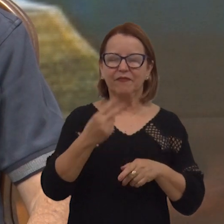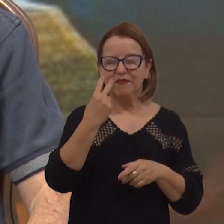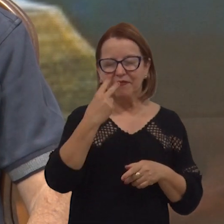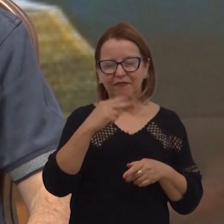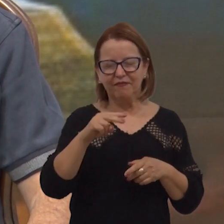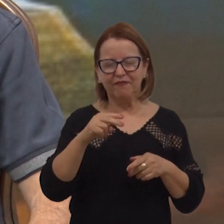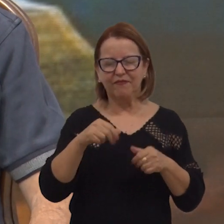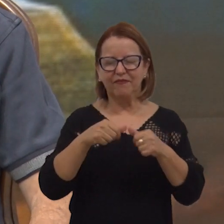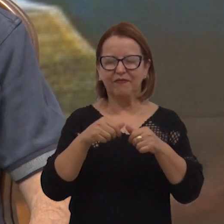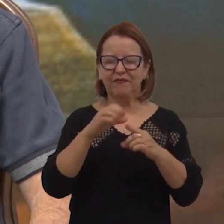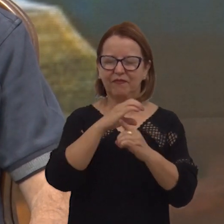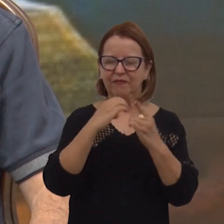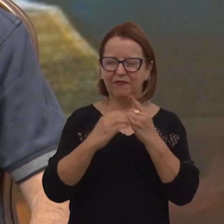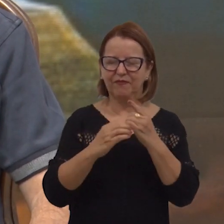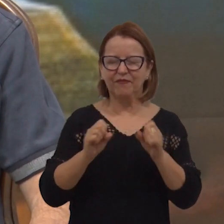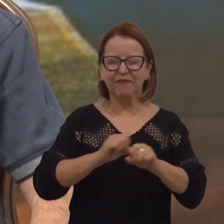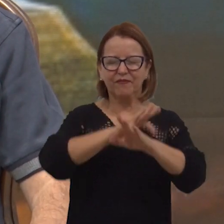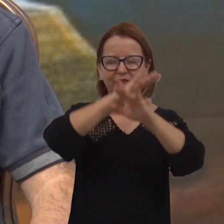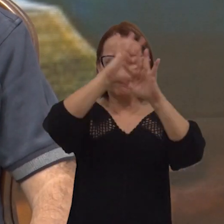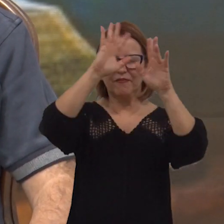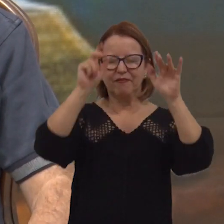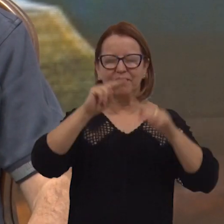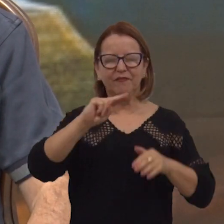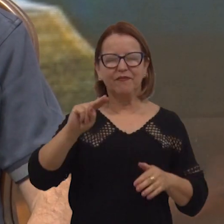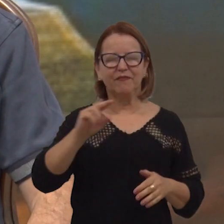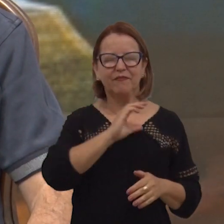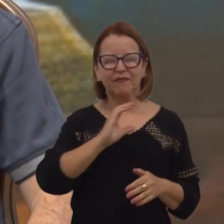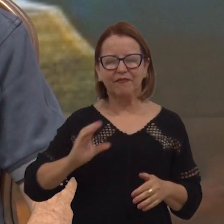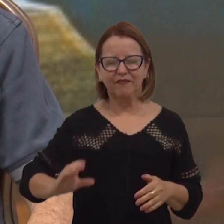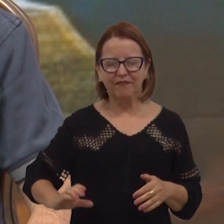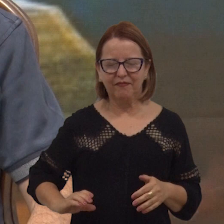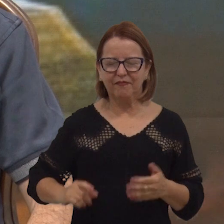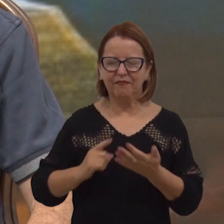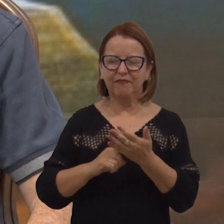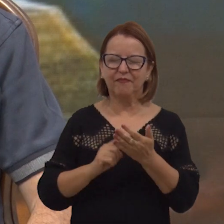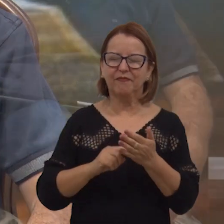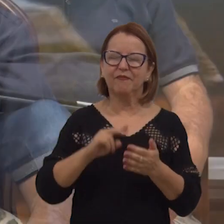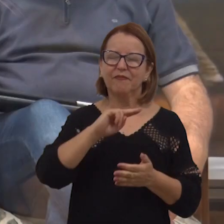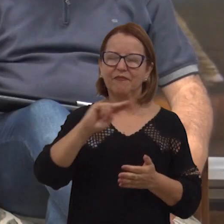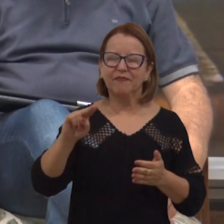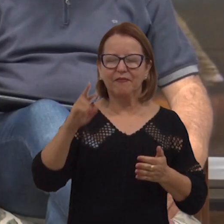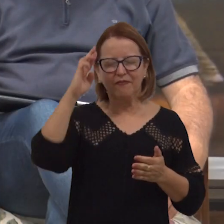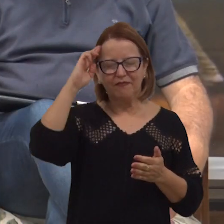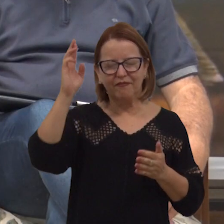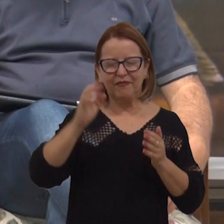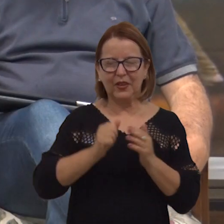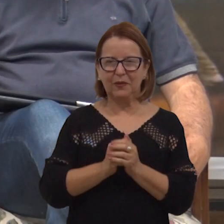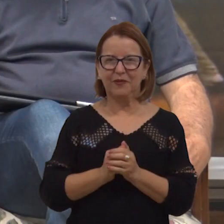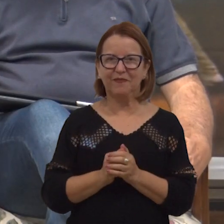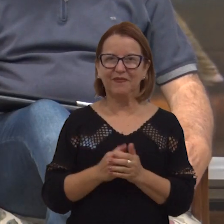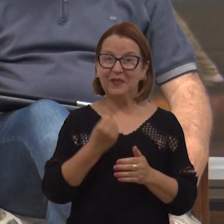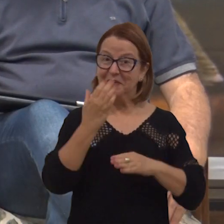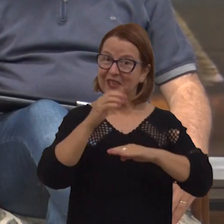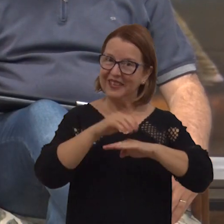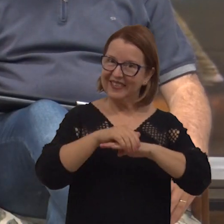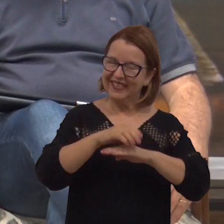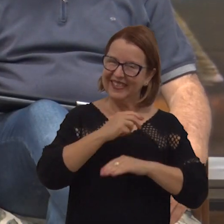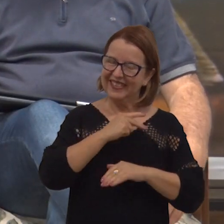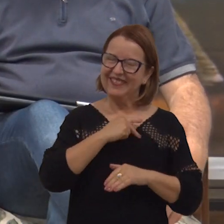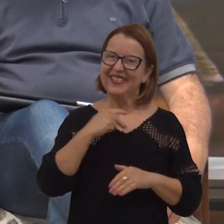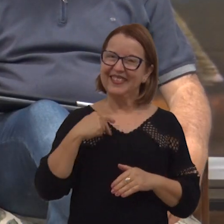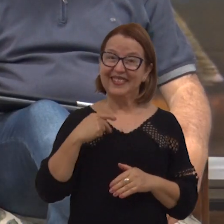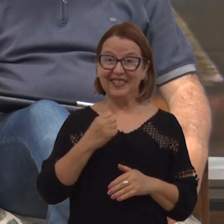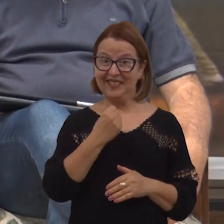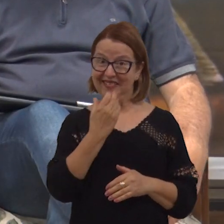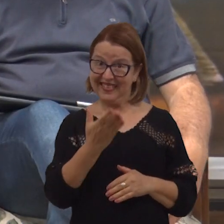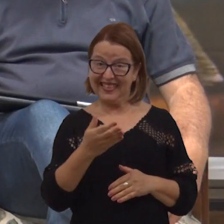momento. Glorifica o nome de Cristo, é o que nós te pedimos, no nome dele mesmo. Amém. Amém. Boa noite, pastor Maurício, tudo